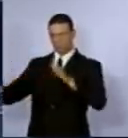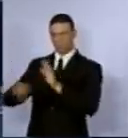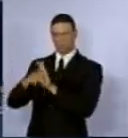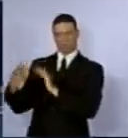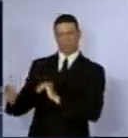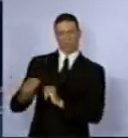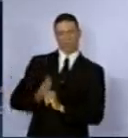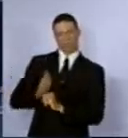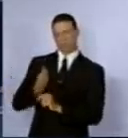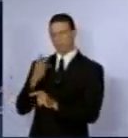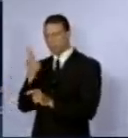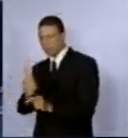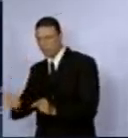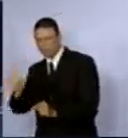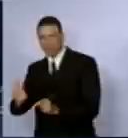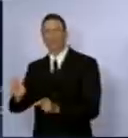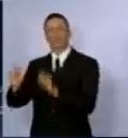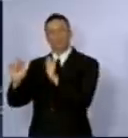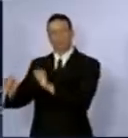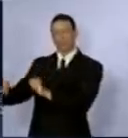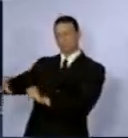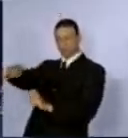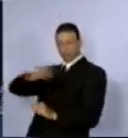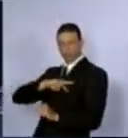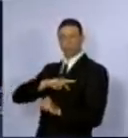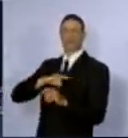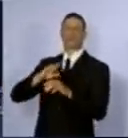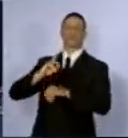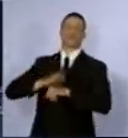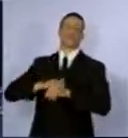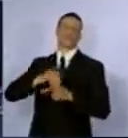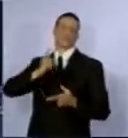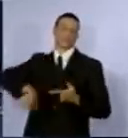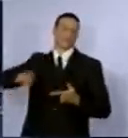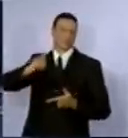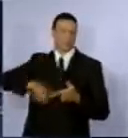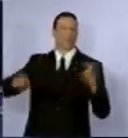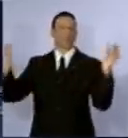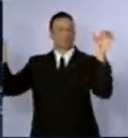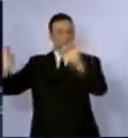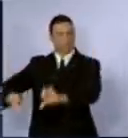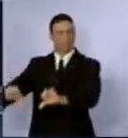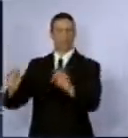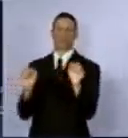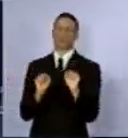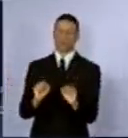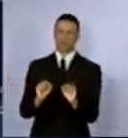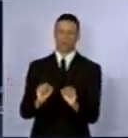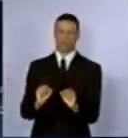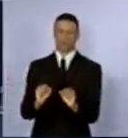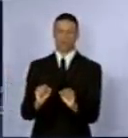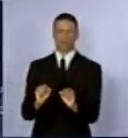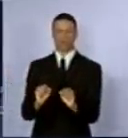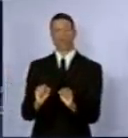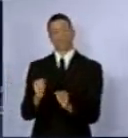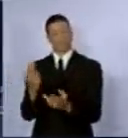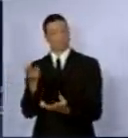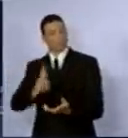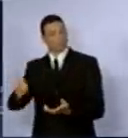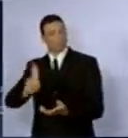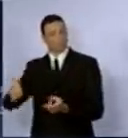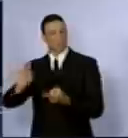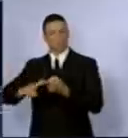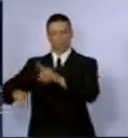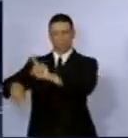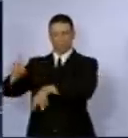fato, podem causar problemas uma vez que estejamos interagindo com estes. E a interação com